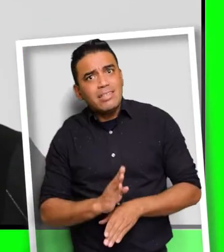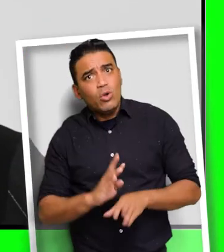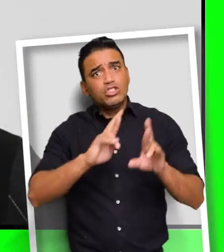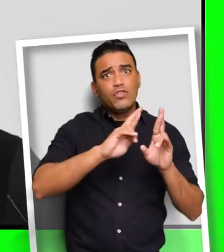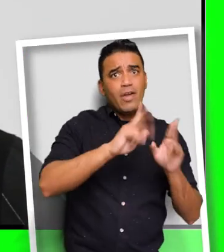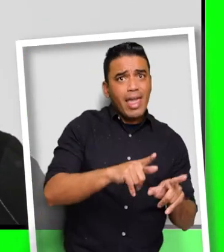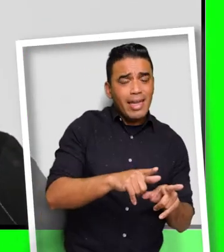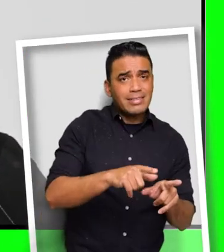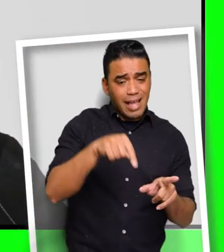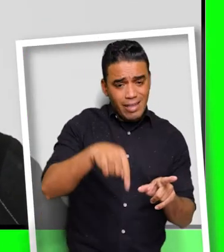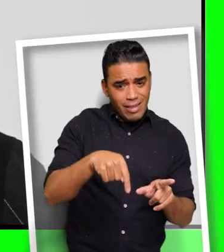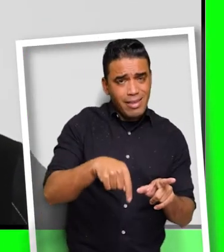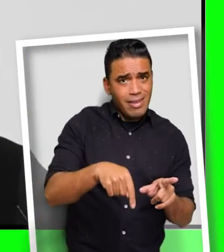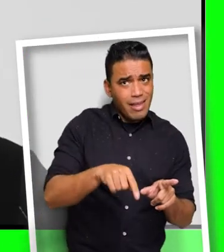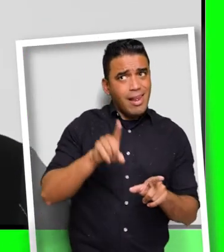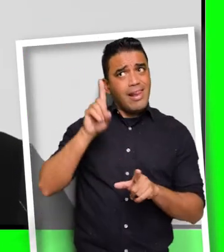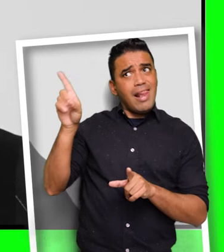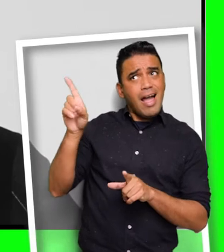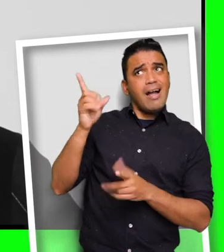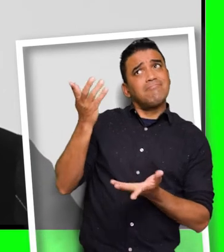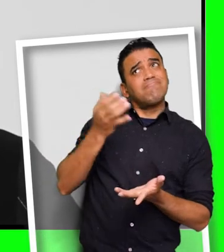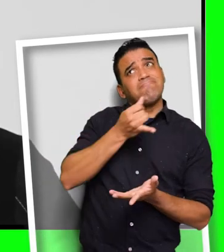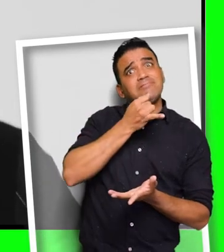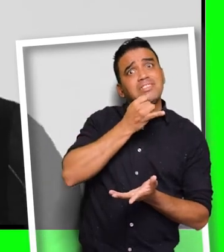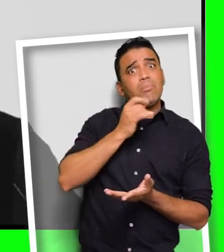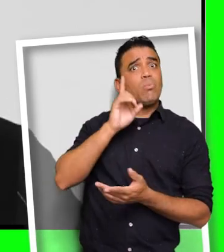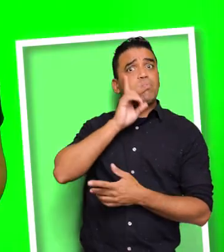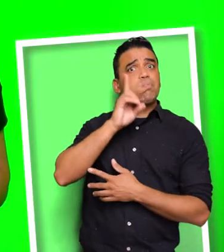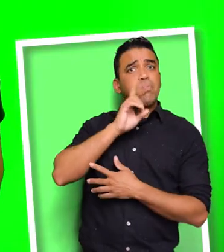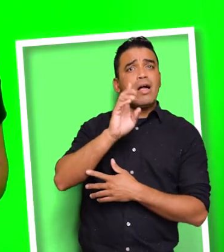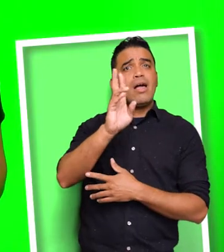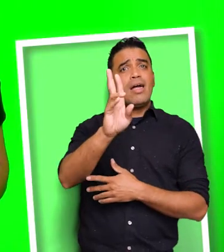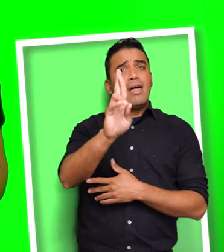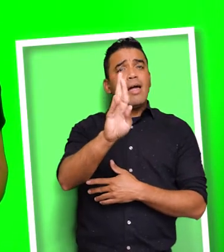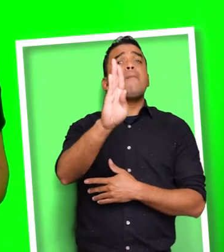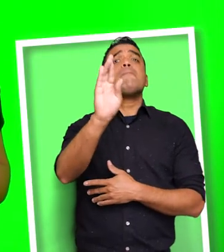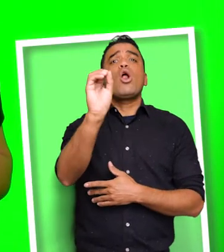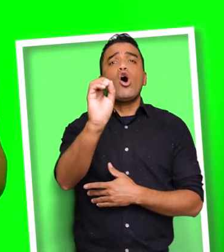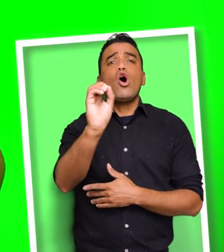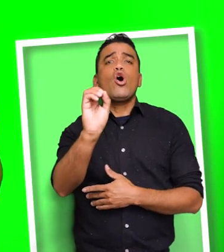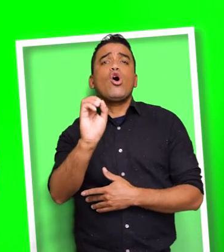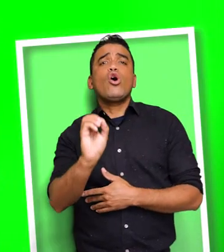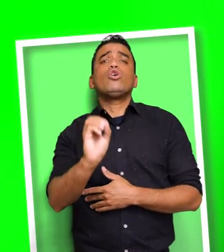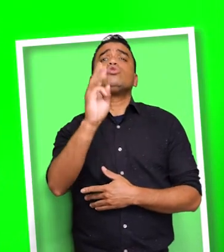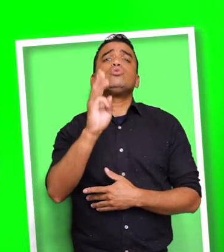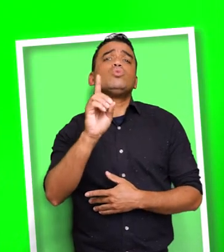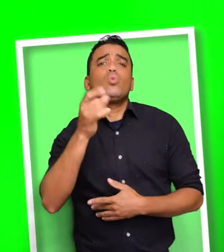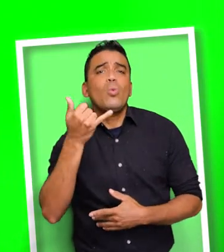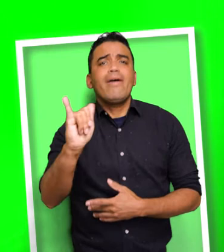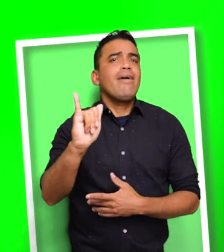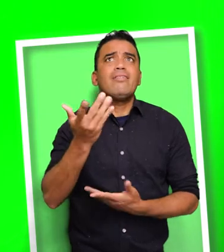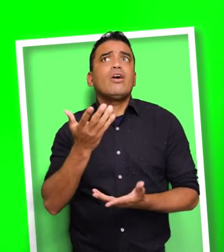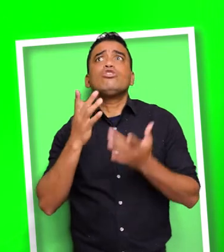diferença entre o que a gente fazia e o que se faz, por exemplo, na Broadway ou no teatro de revista. Ali eu acho que a gente